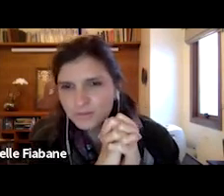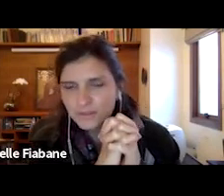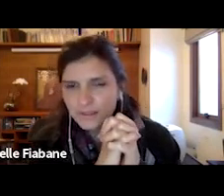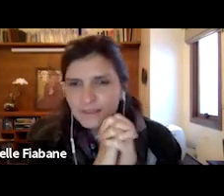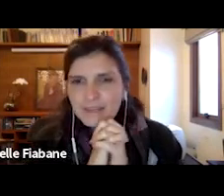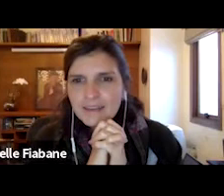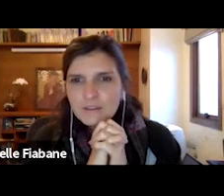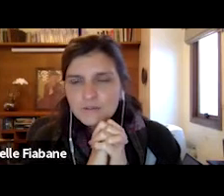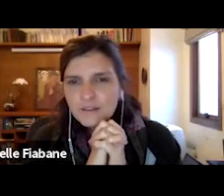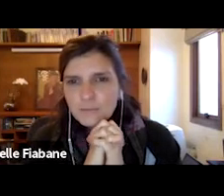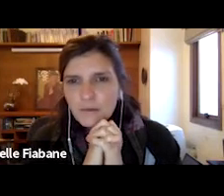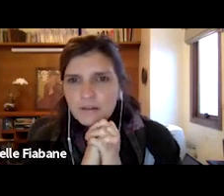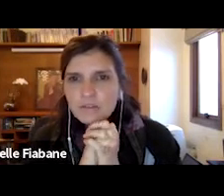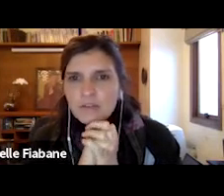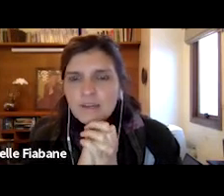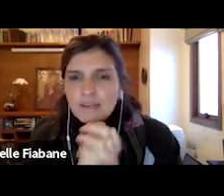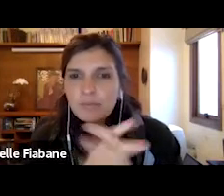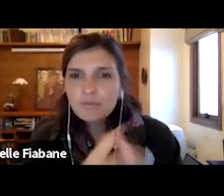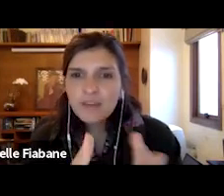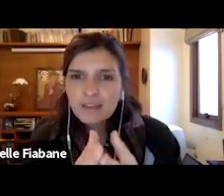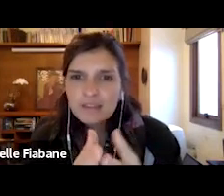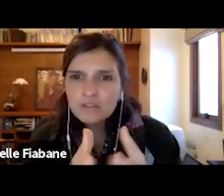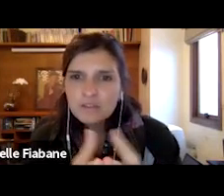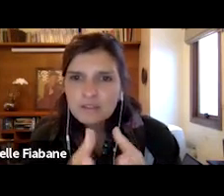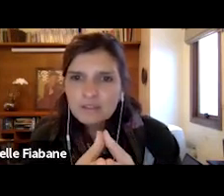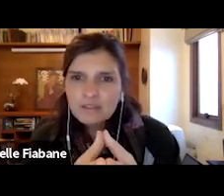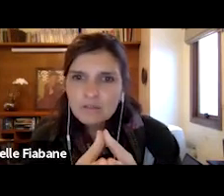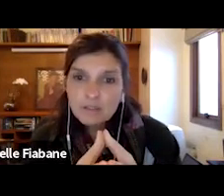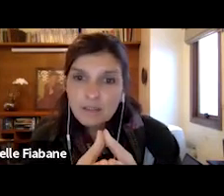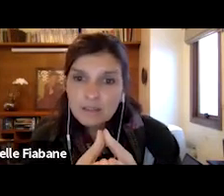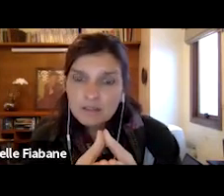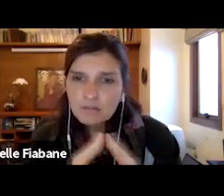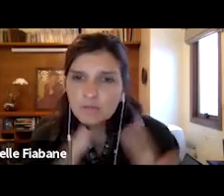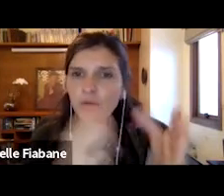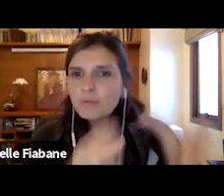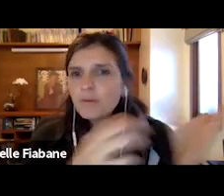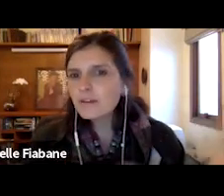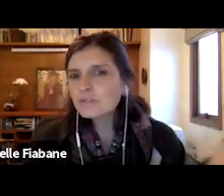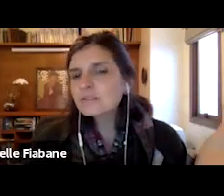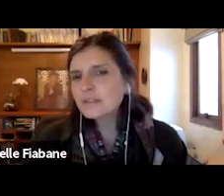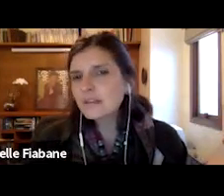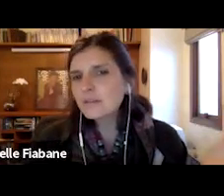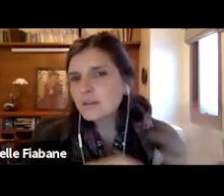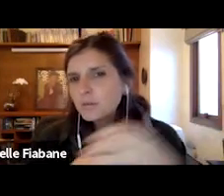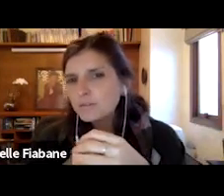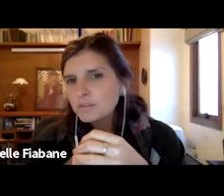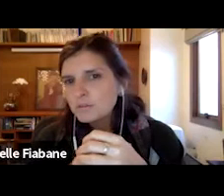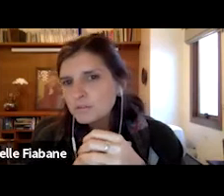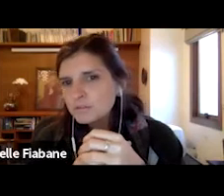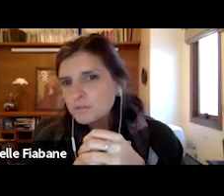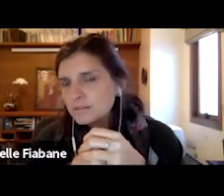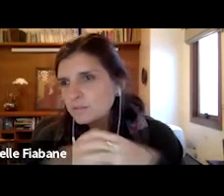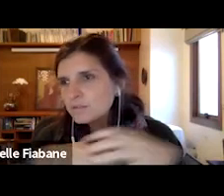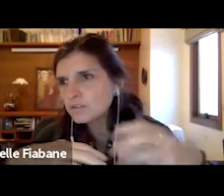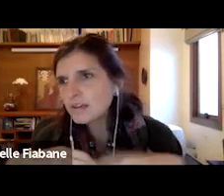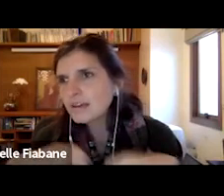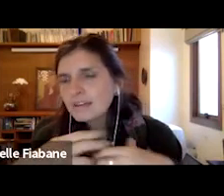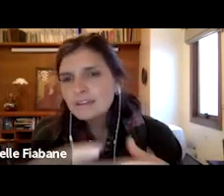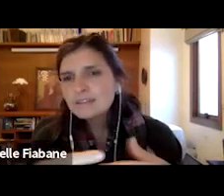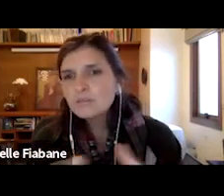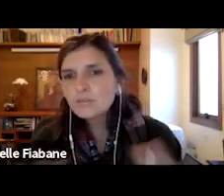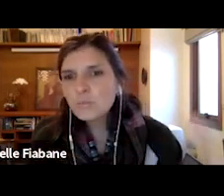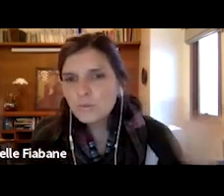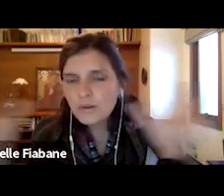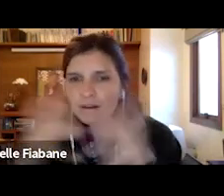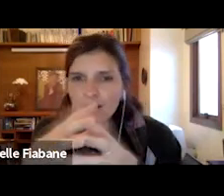próprios, enfim. Isso faz parte. E, por fim, a quinta diretriz é o fortalecimento do próprio ecossistema que promove a cultura de doação, ou seja,